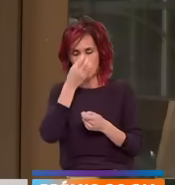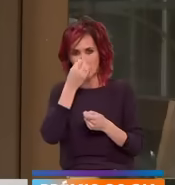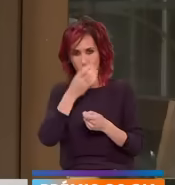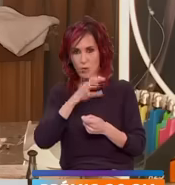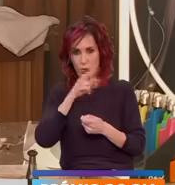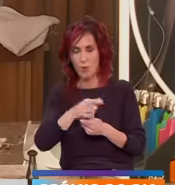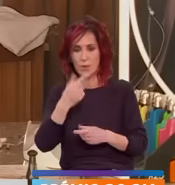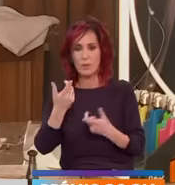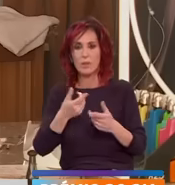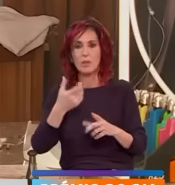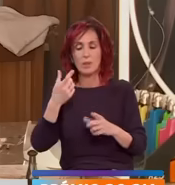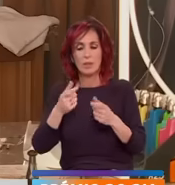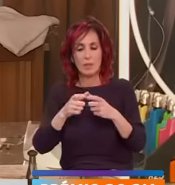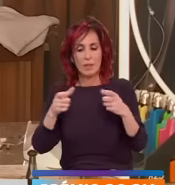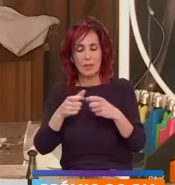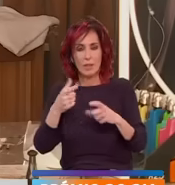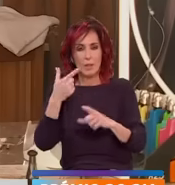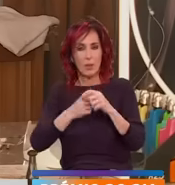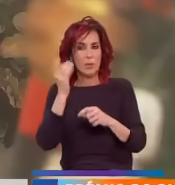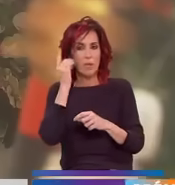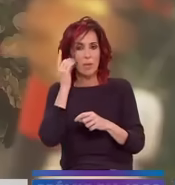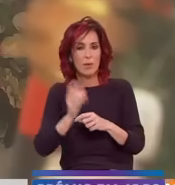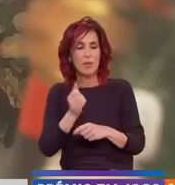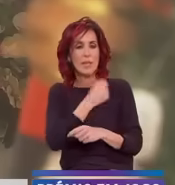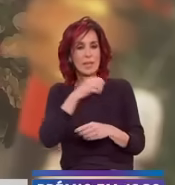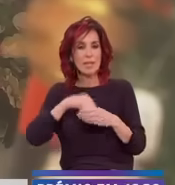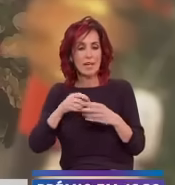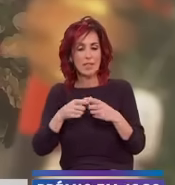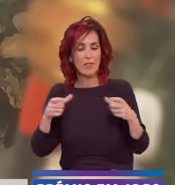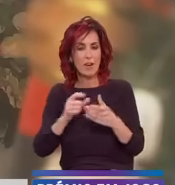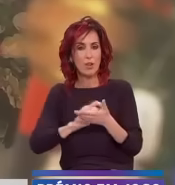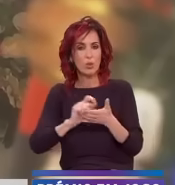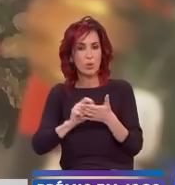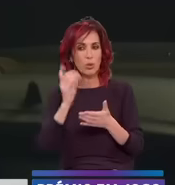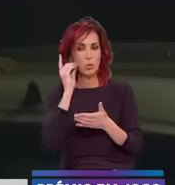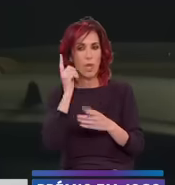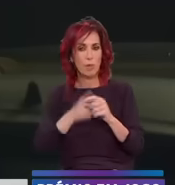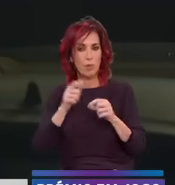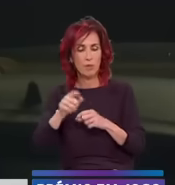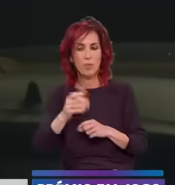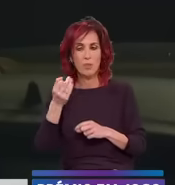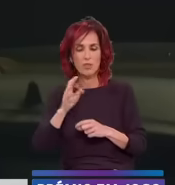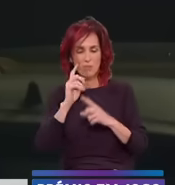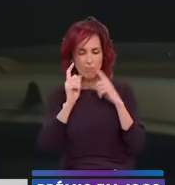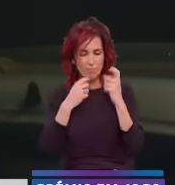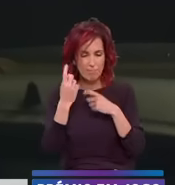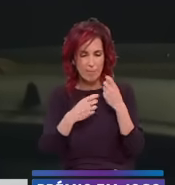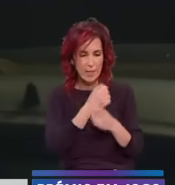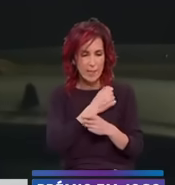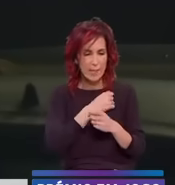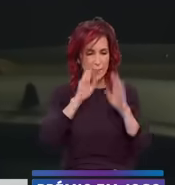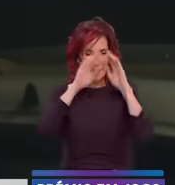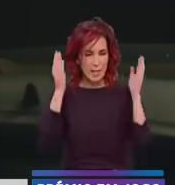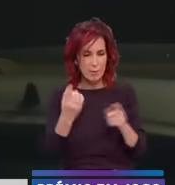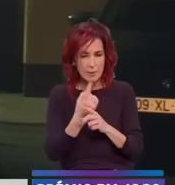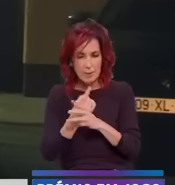talão de compra do aparelho e, em casa, a fatura do mesmo. A PJ passou a pente fino casas, terrenos,